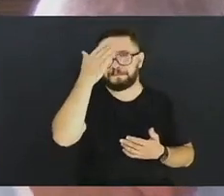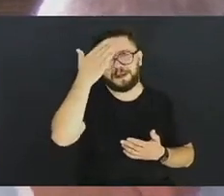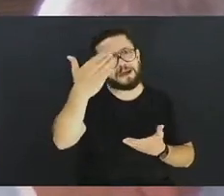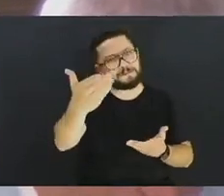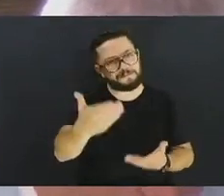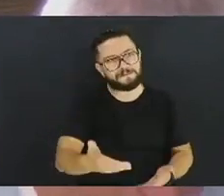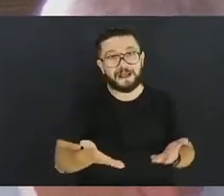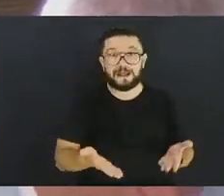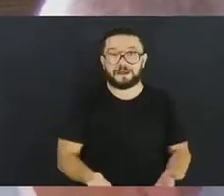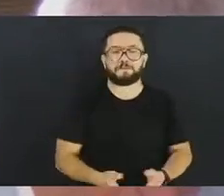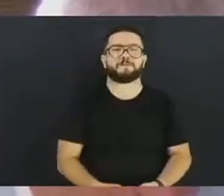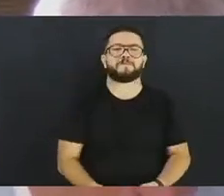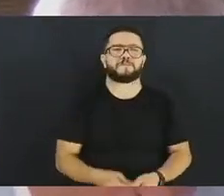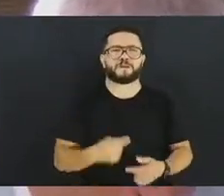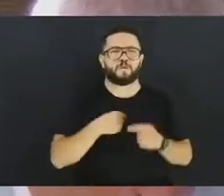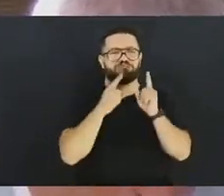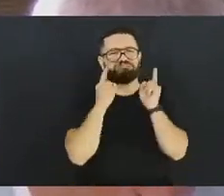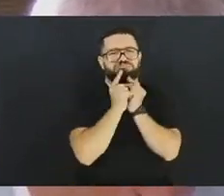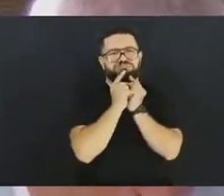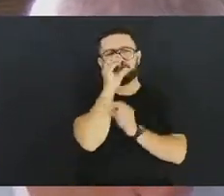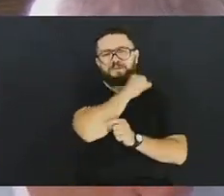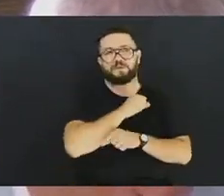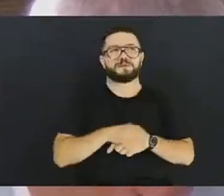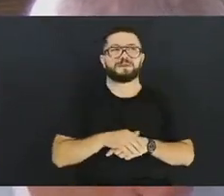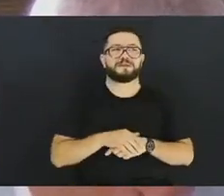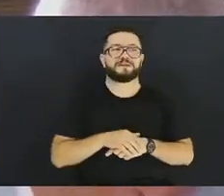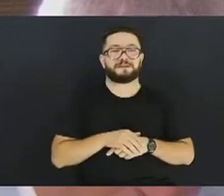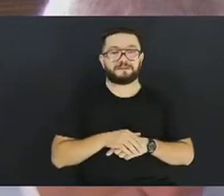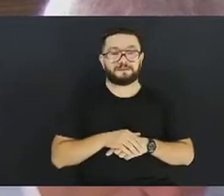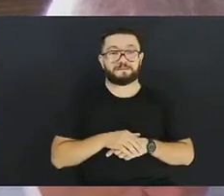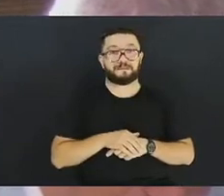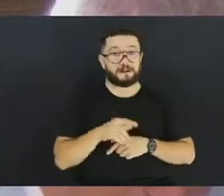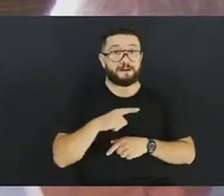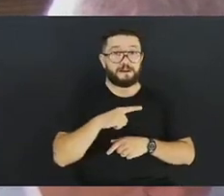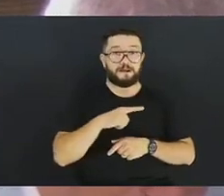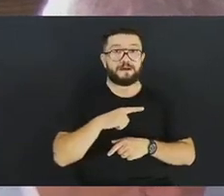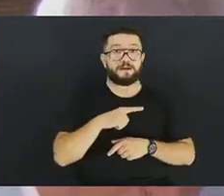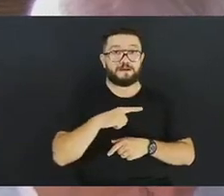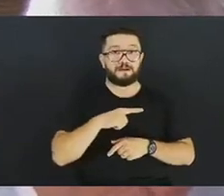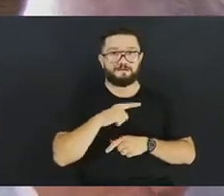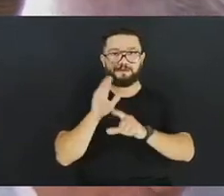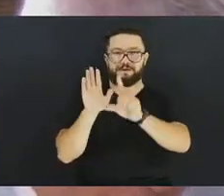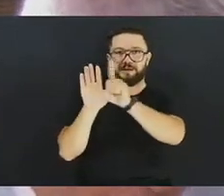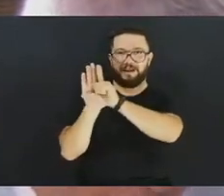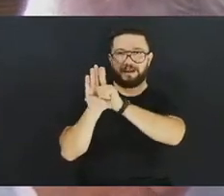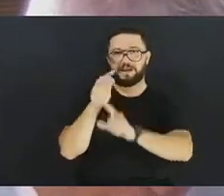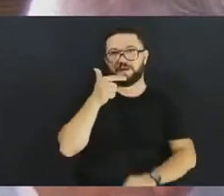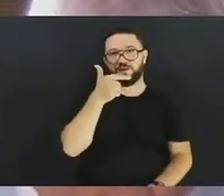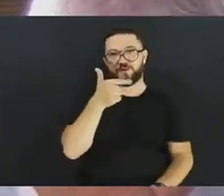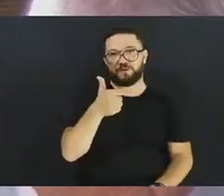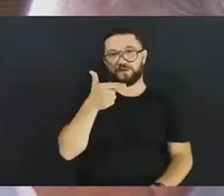é rápido. Nós temos essa legislação, a 2223